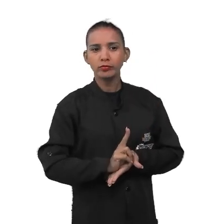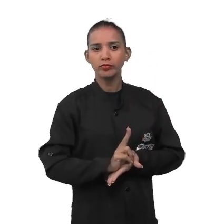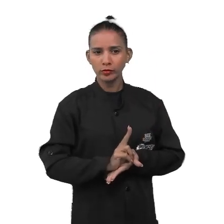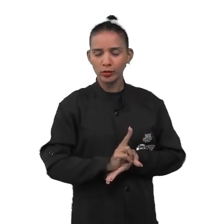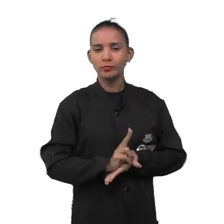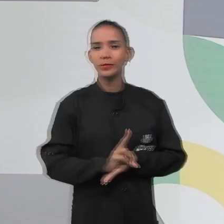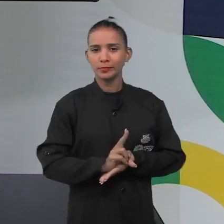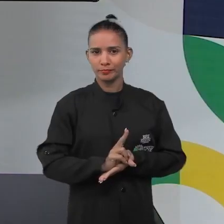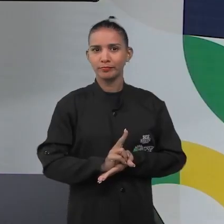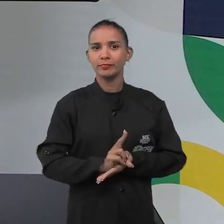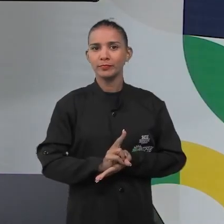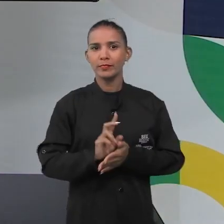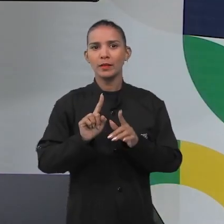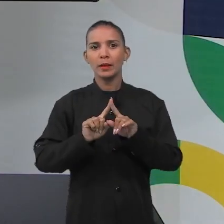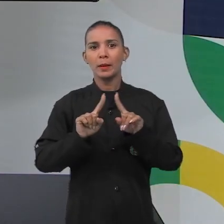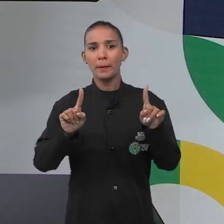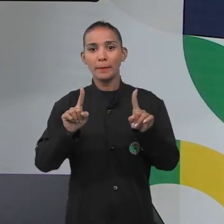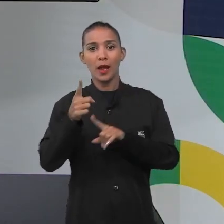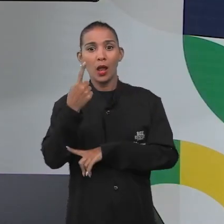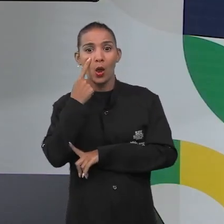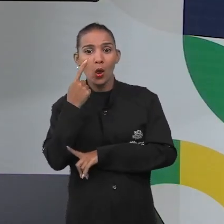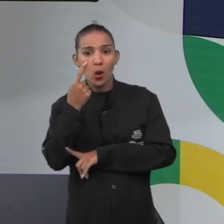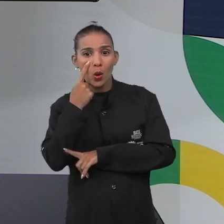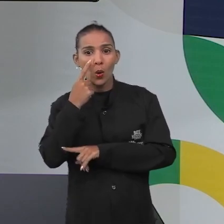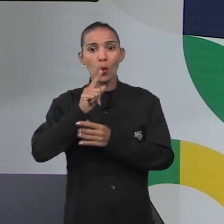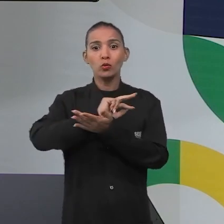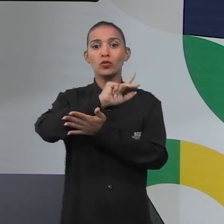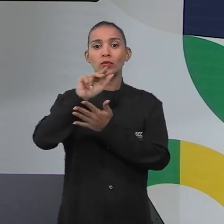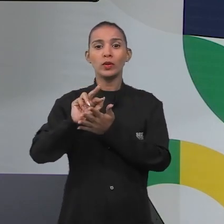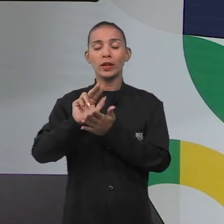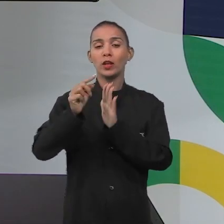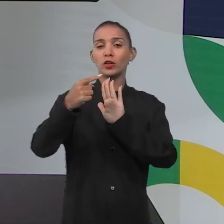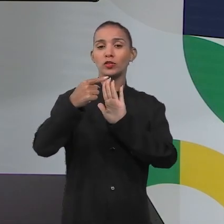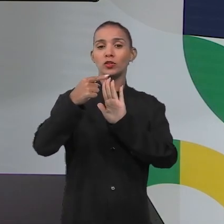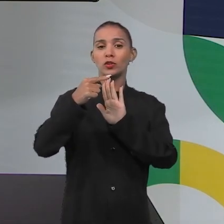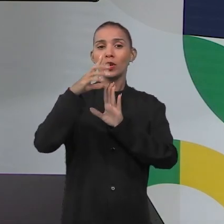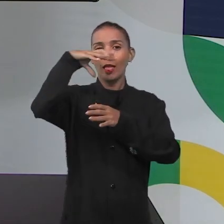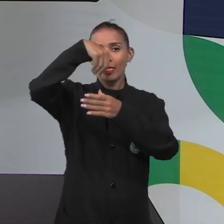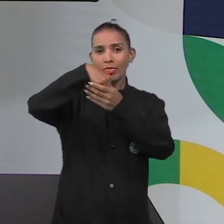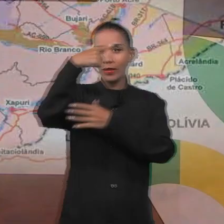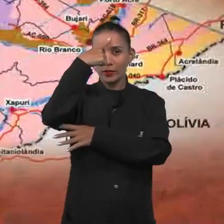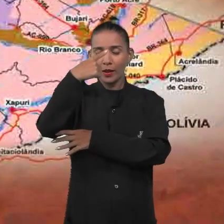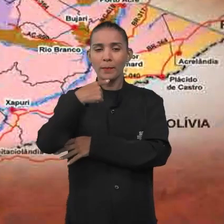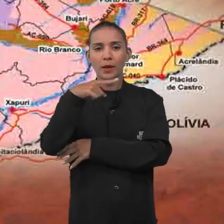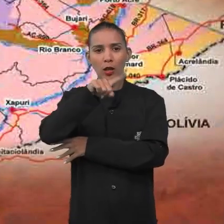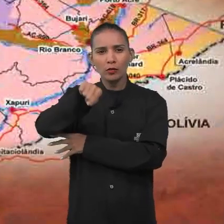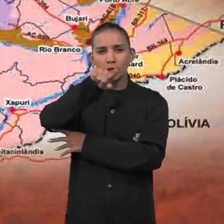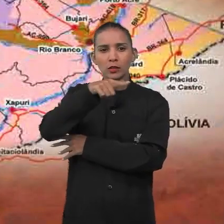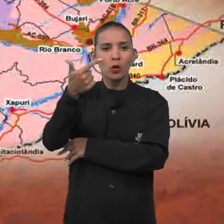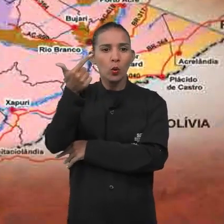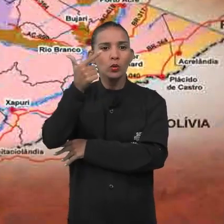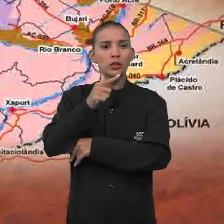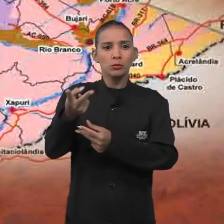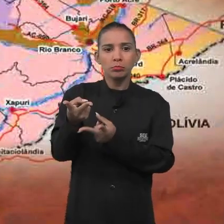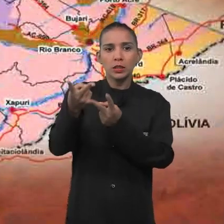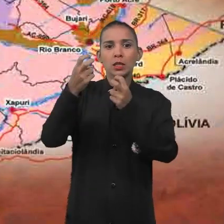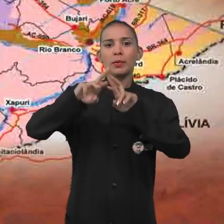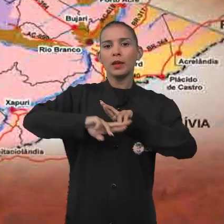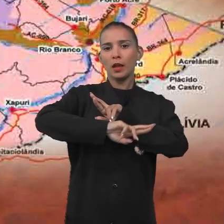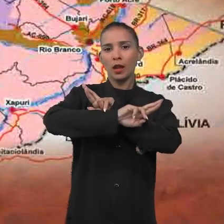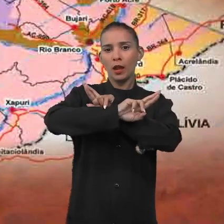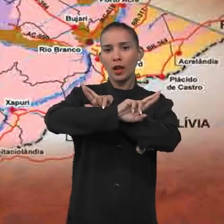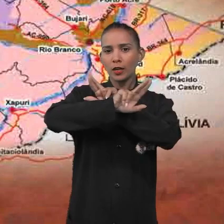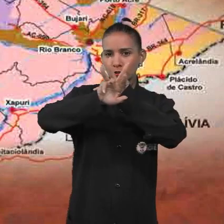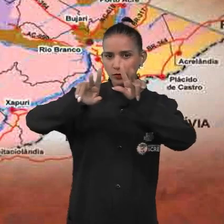neossolos. Vamos observar a distribuição desses solos no mapa? Olhem comigo o mapa aqui com os solos do Acre. Olha